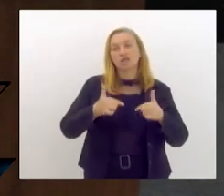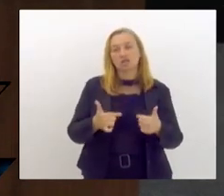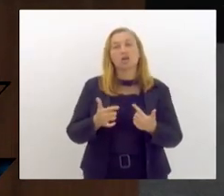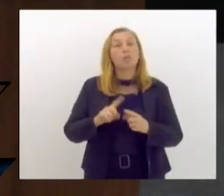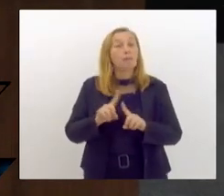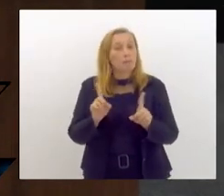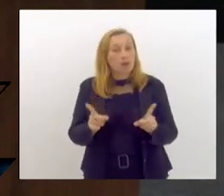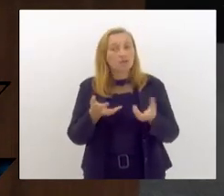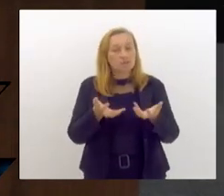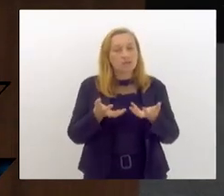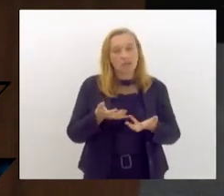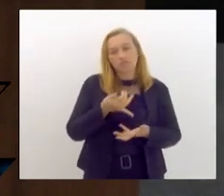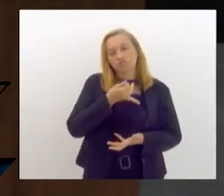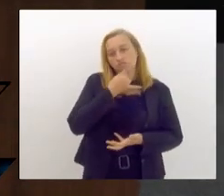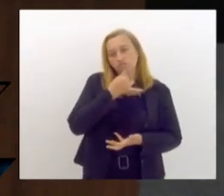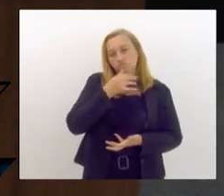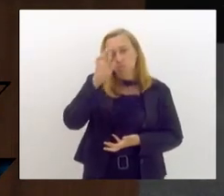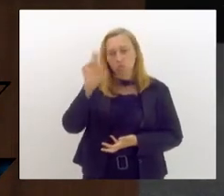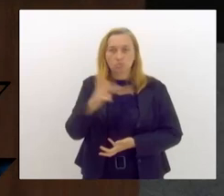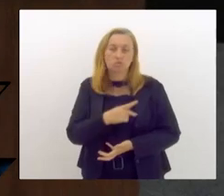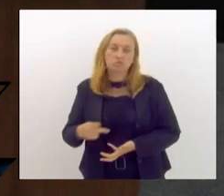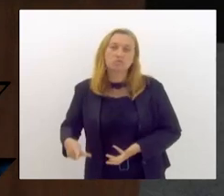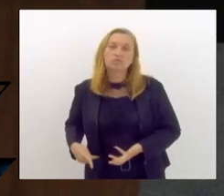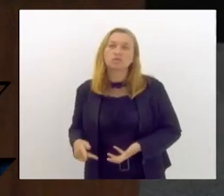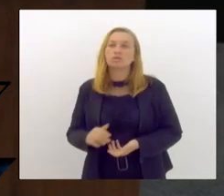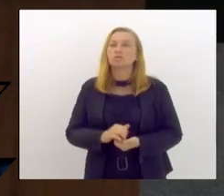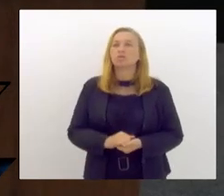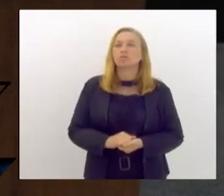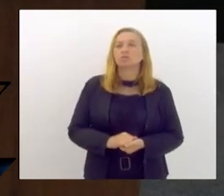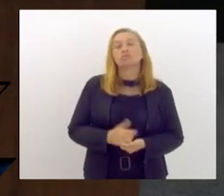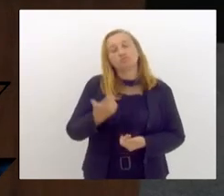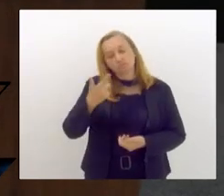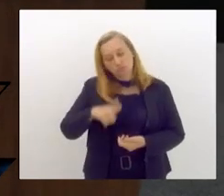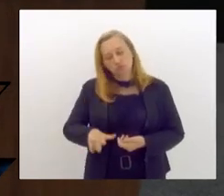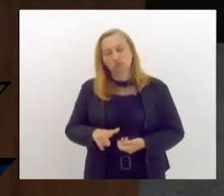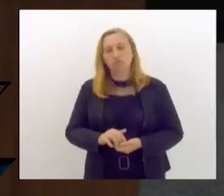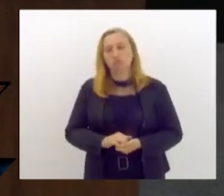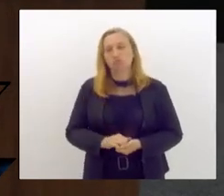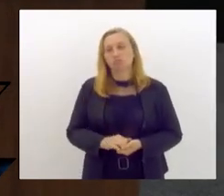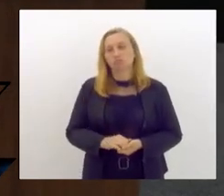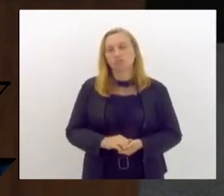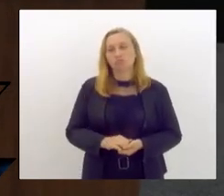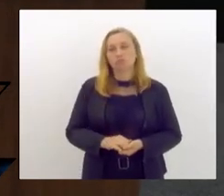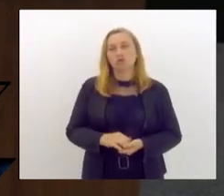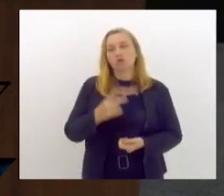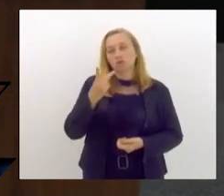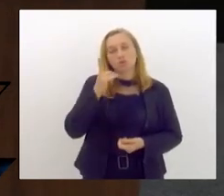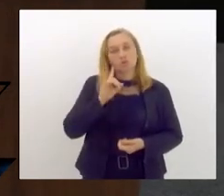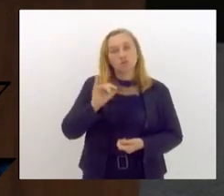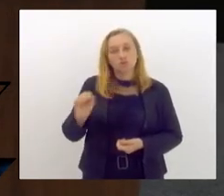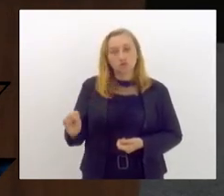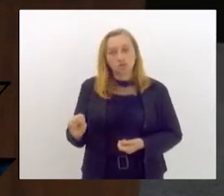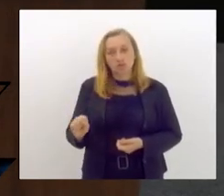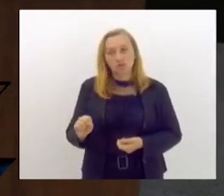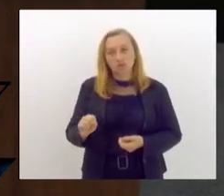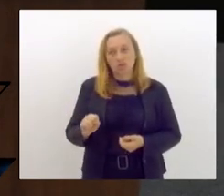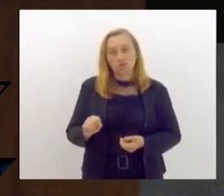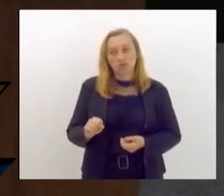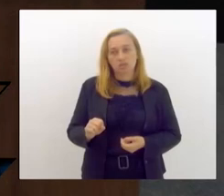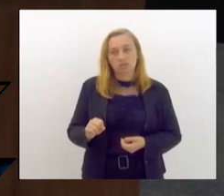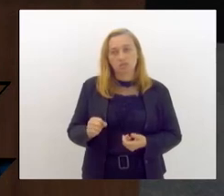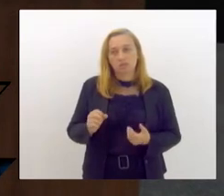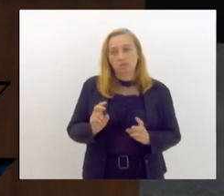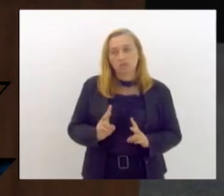mas quero lamentar, senhor presidente, quero lamentar que, de novo, dois dias em seguida, a